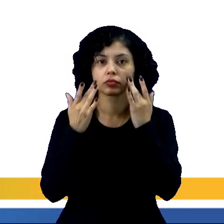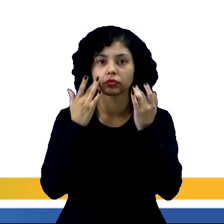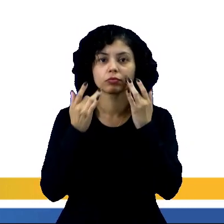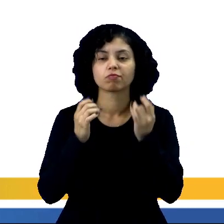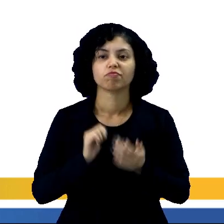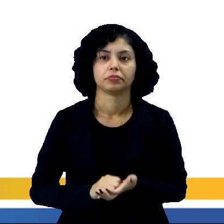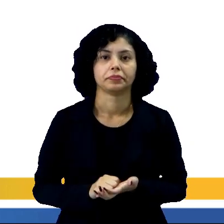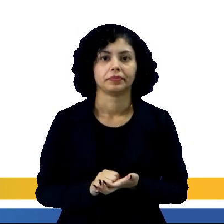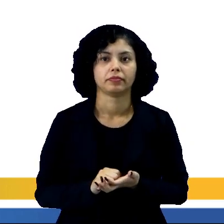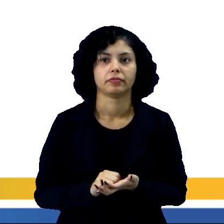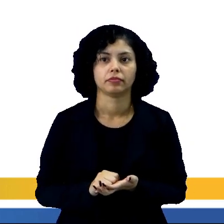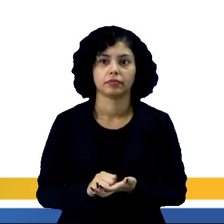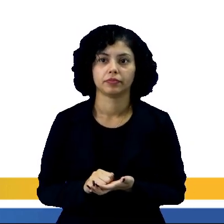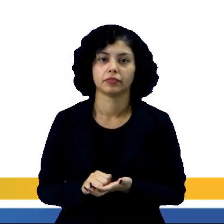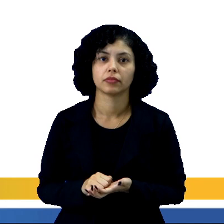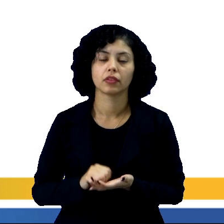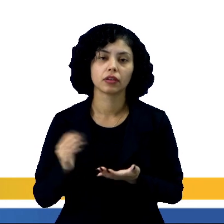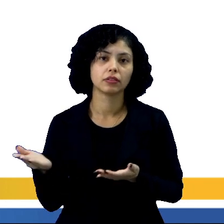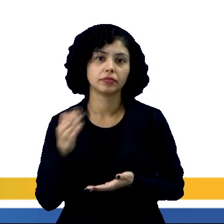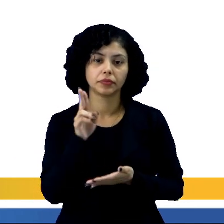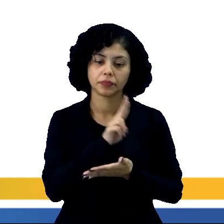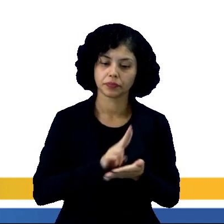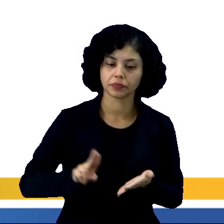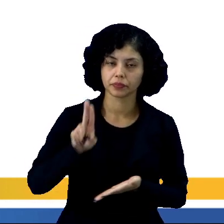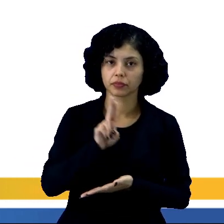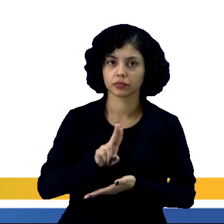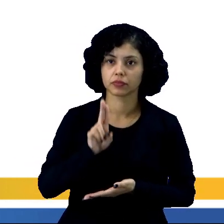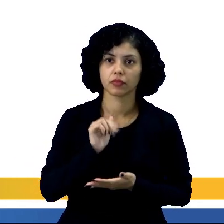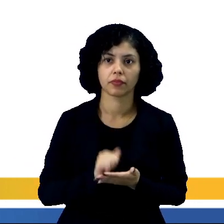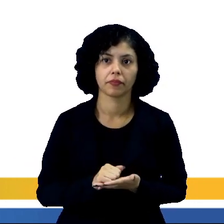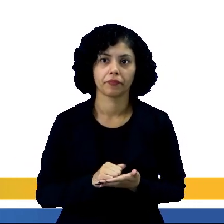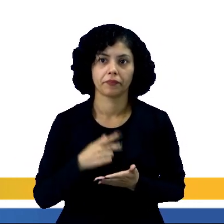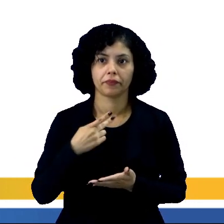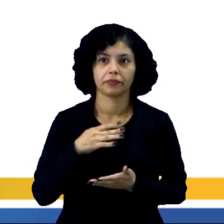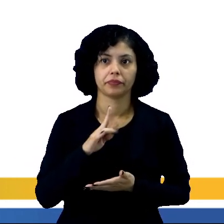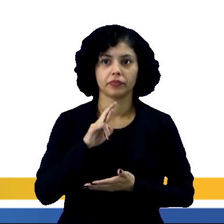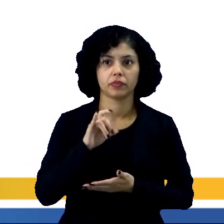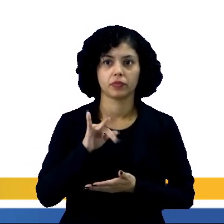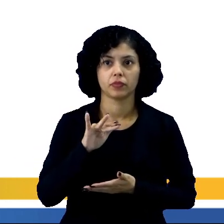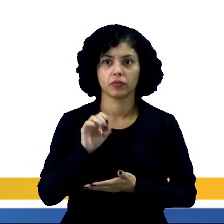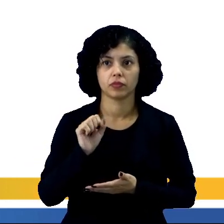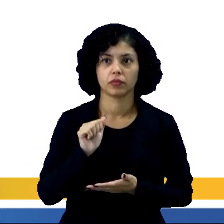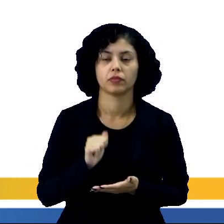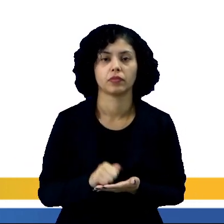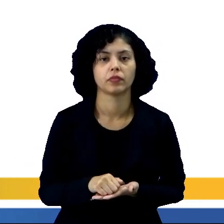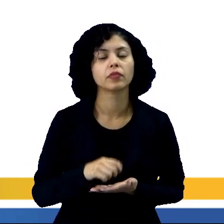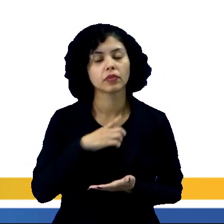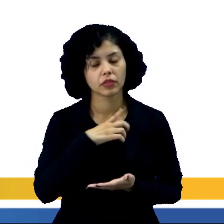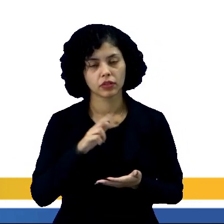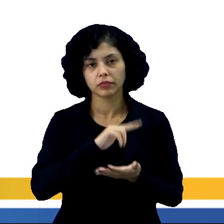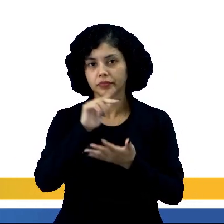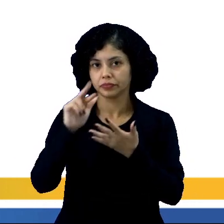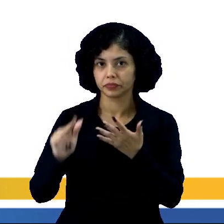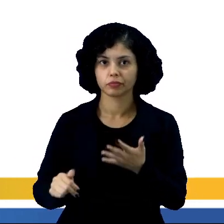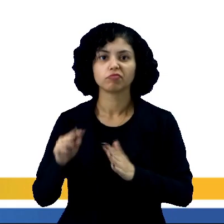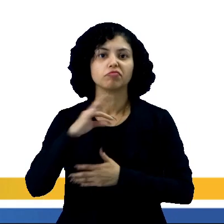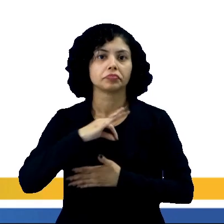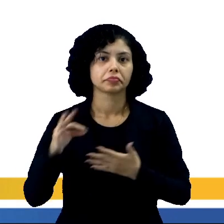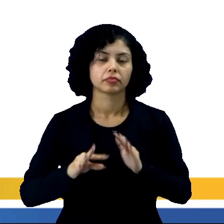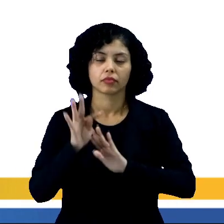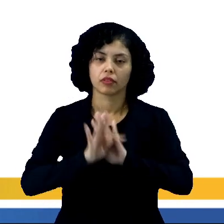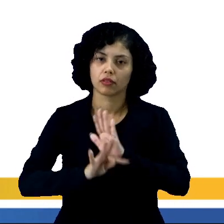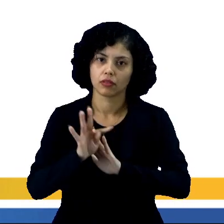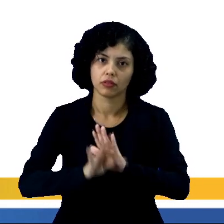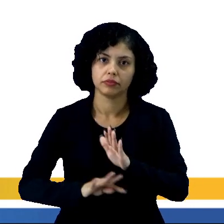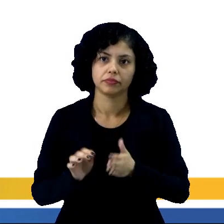teatros, né? Então, vamos utilizar os primários aí. A gente sabe que existem vários tipos de